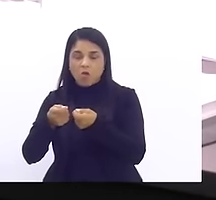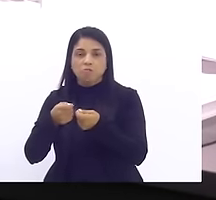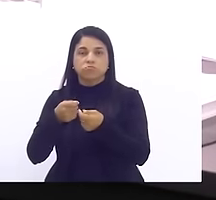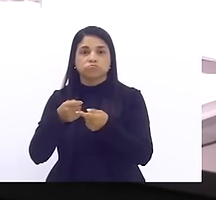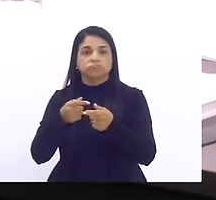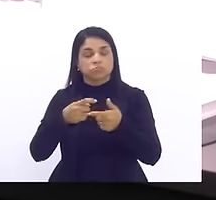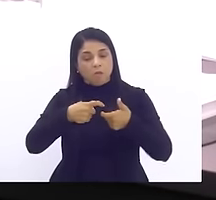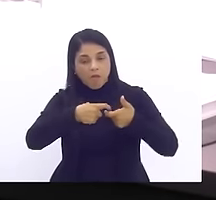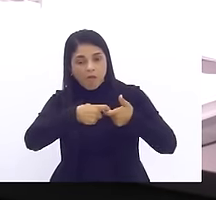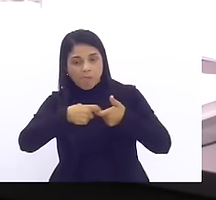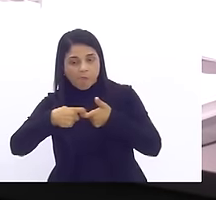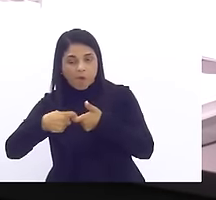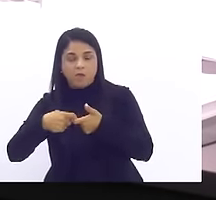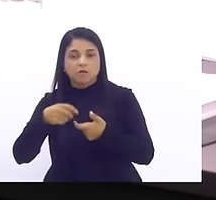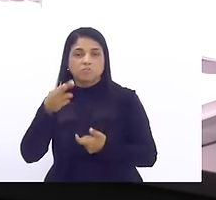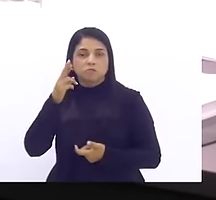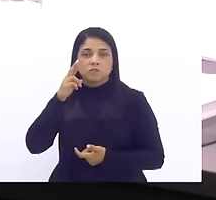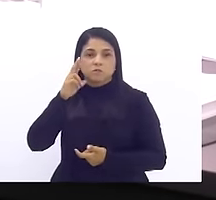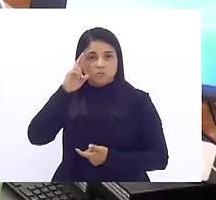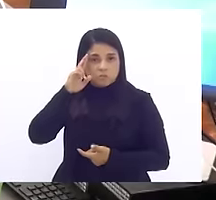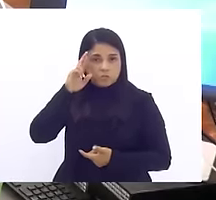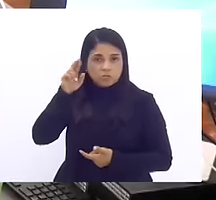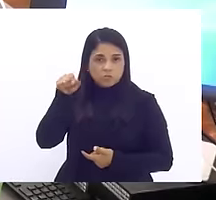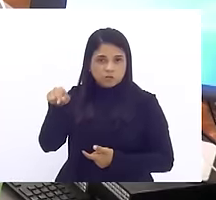parte de reboque que é o senhor Rodolfo